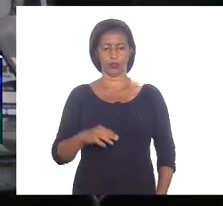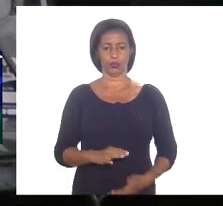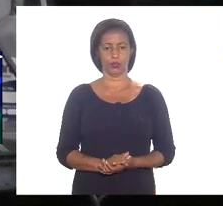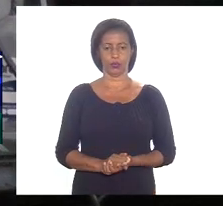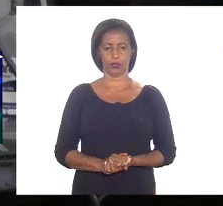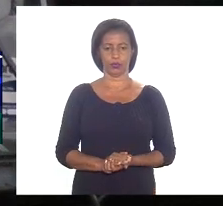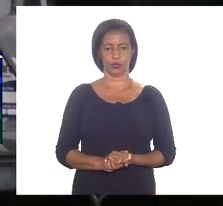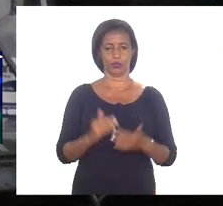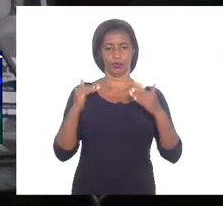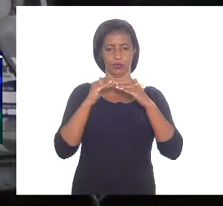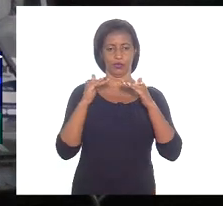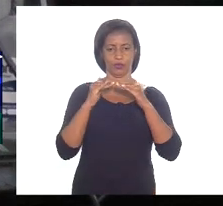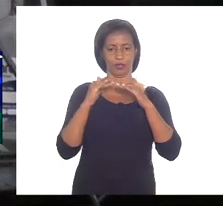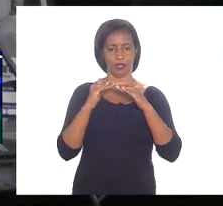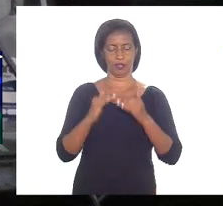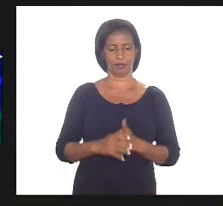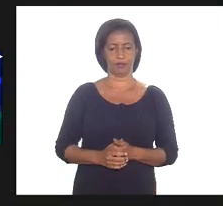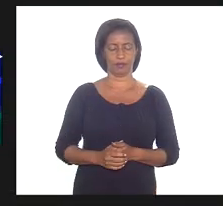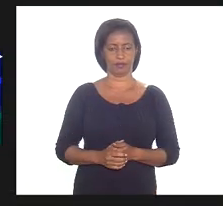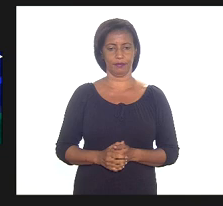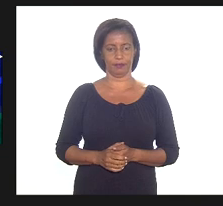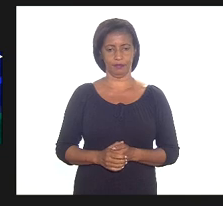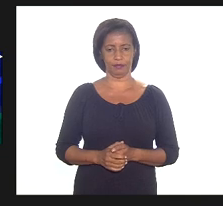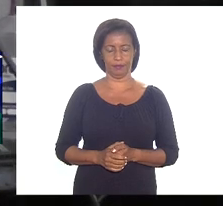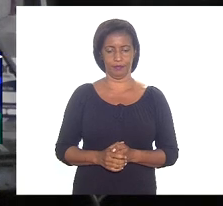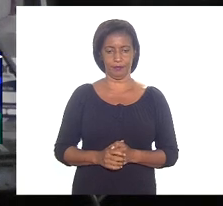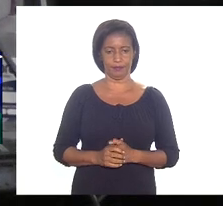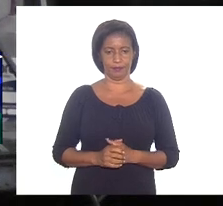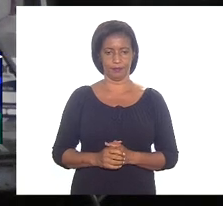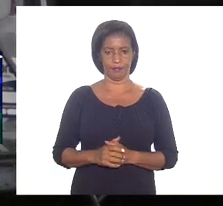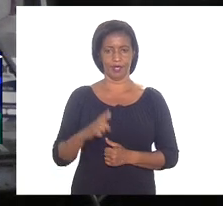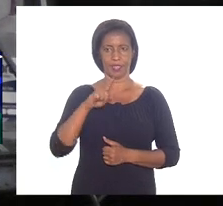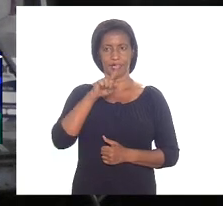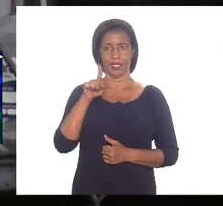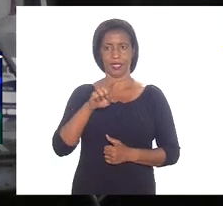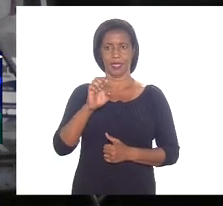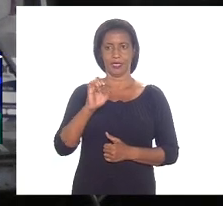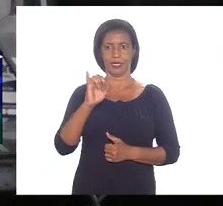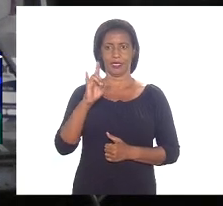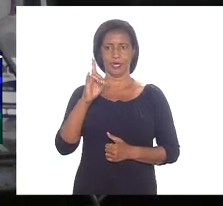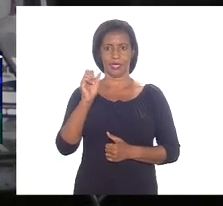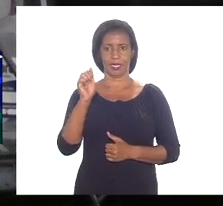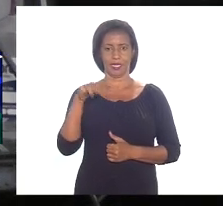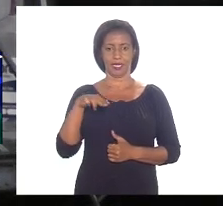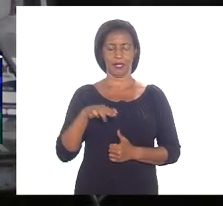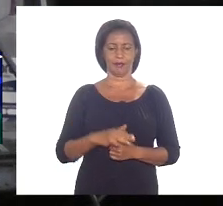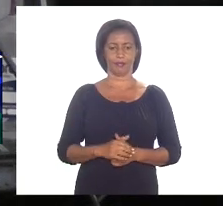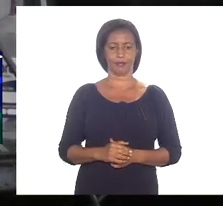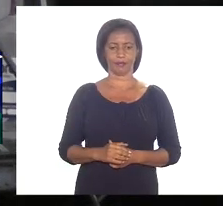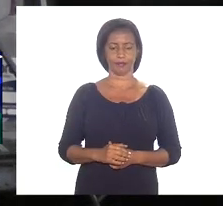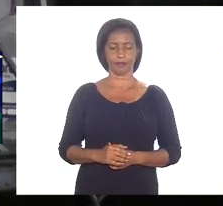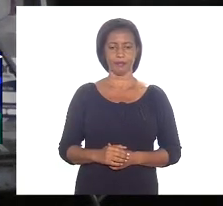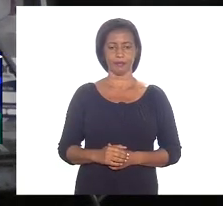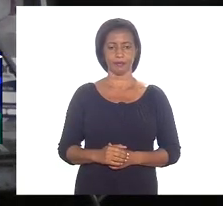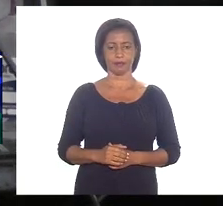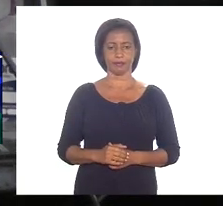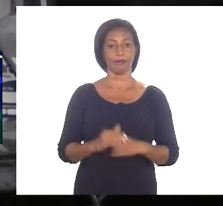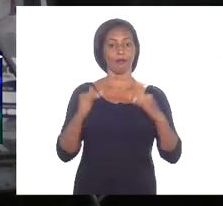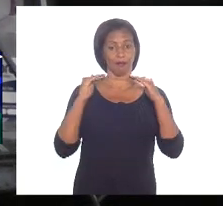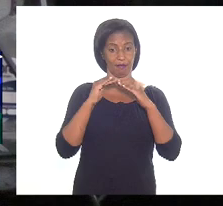depois favorável Presidente Deputado Azeitão o deputado